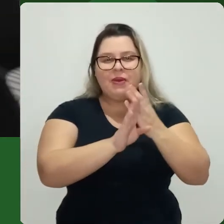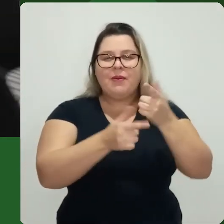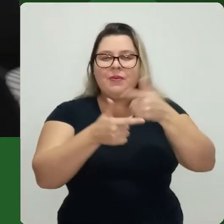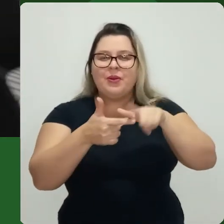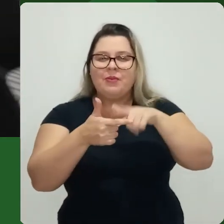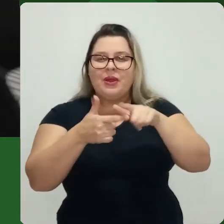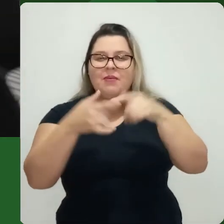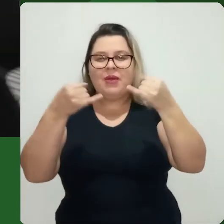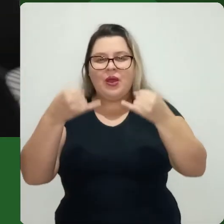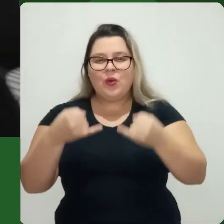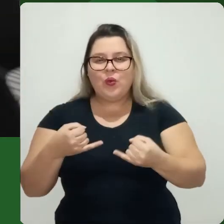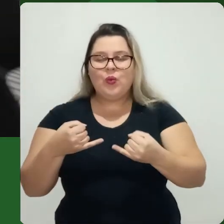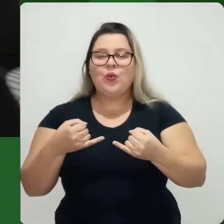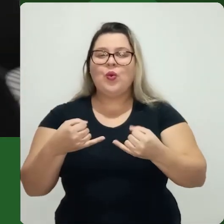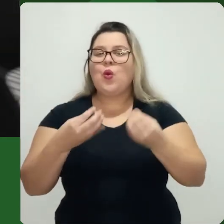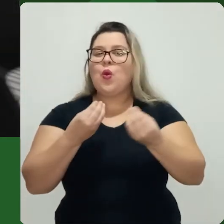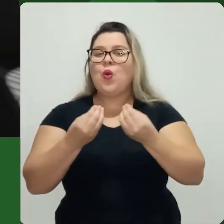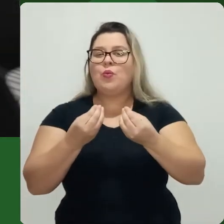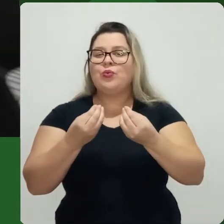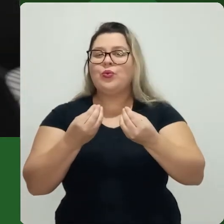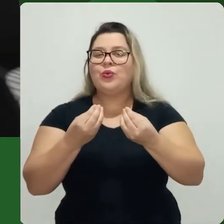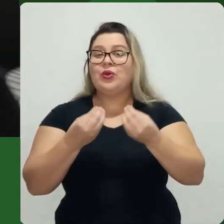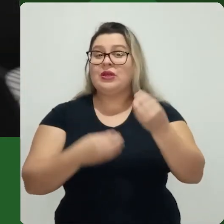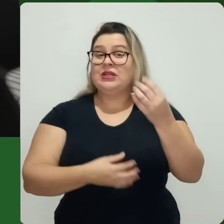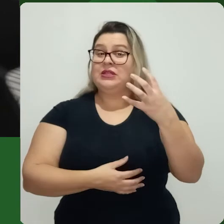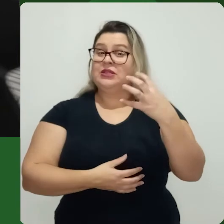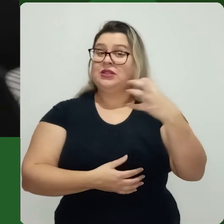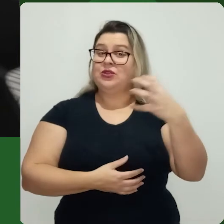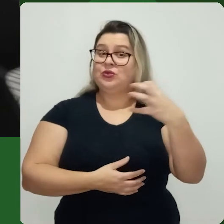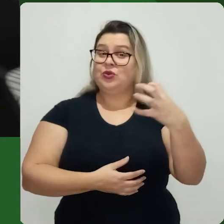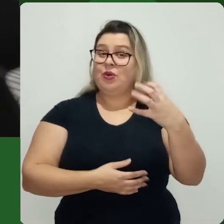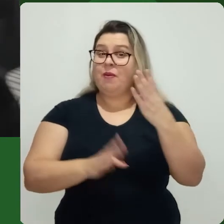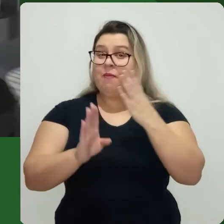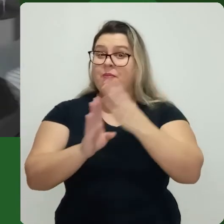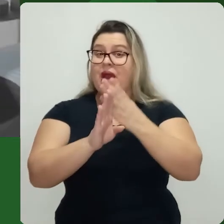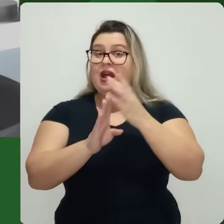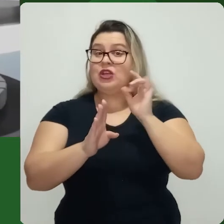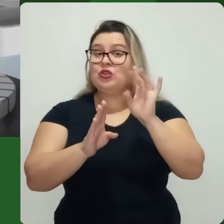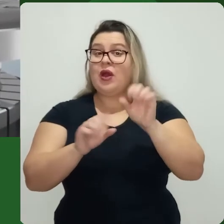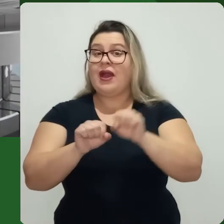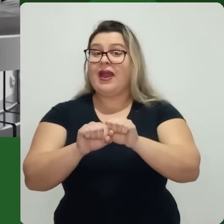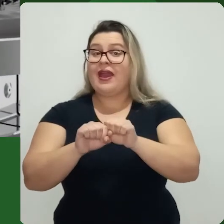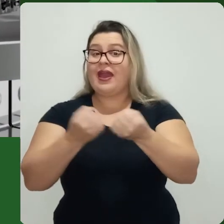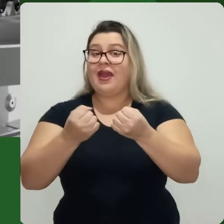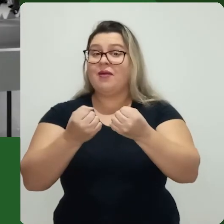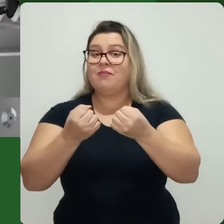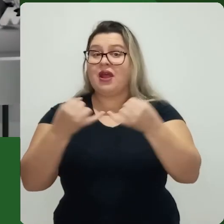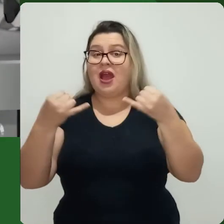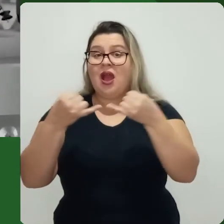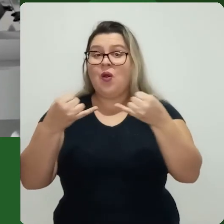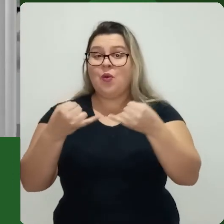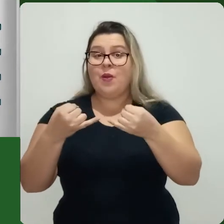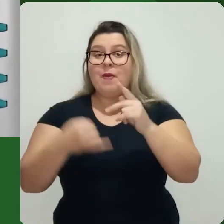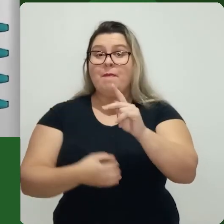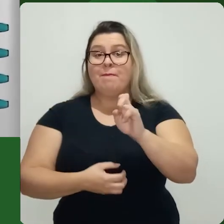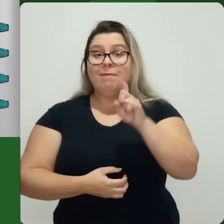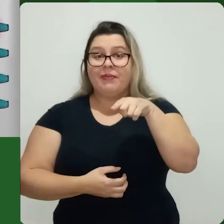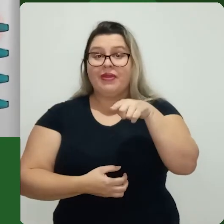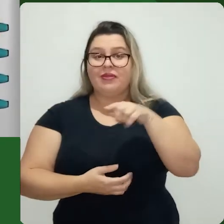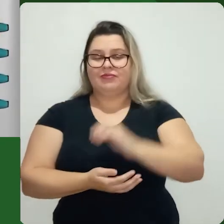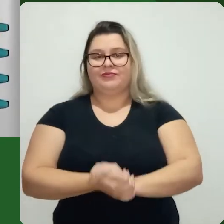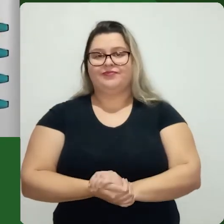de problemas nas agulhas consiste em um sensor que detecta apenas a quebra dos pés das agulhas.